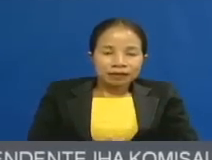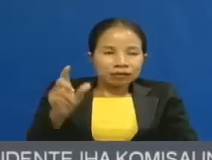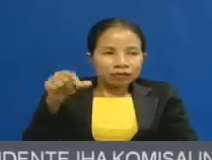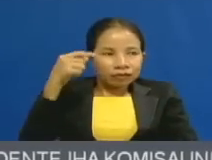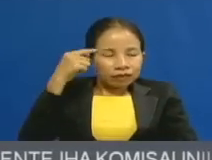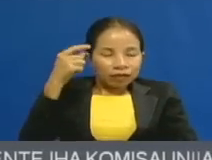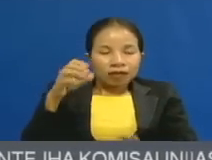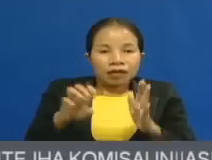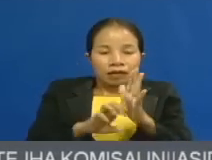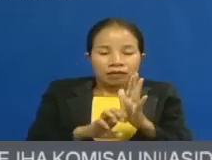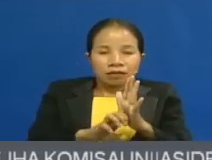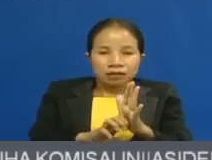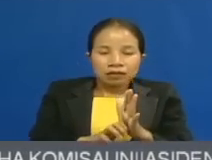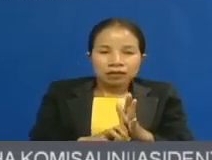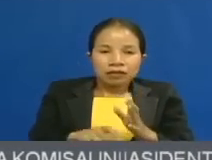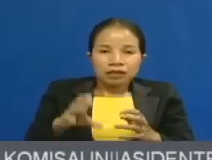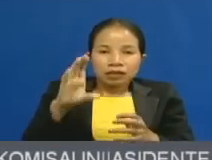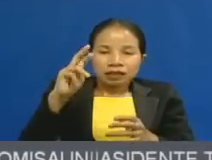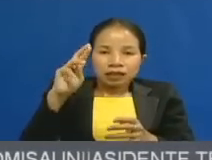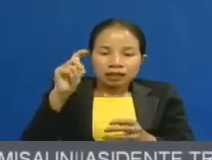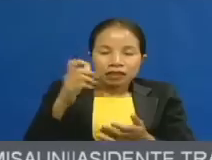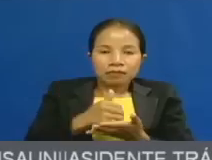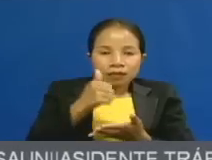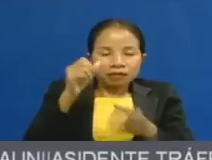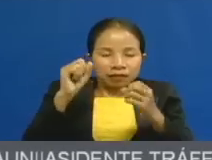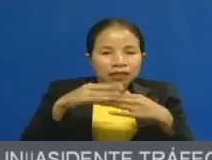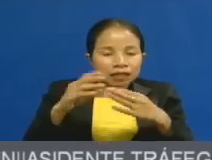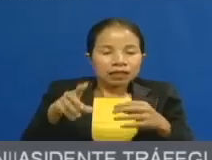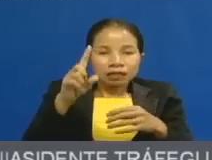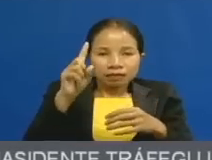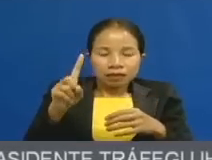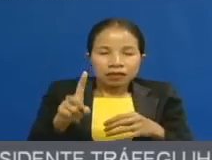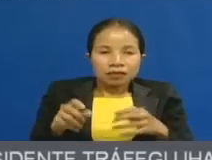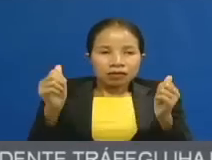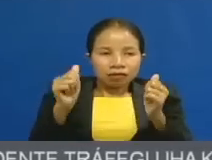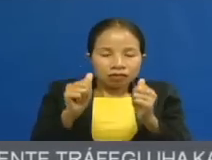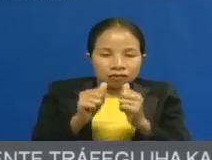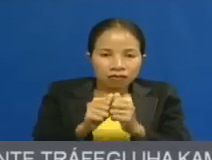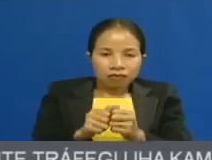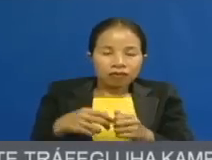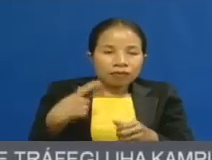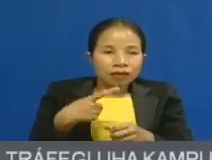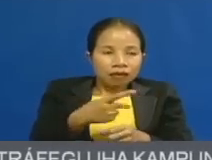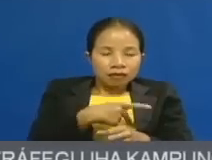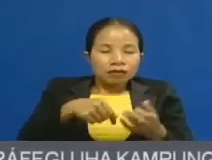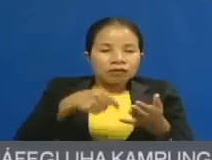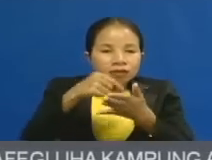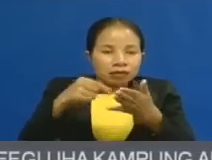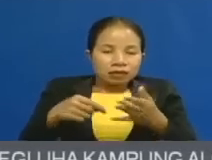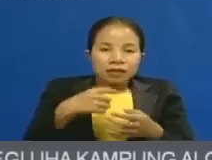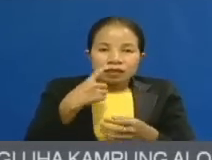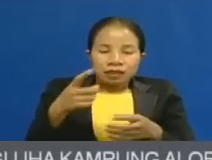por exemplo, senhor Temanan, primeiro mais votado, o Niabele, o começa, o incidência parlamentar, o acordo da